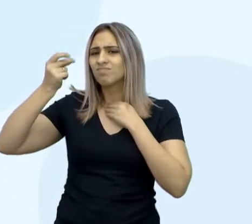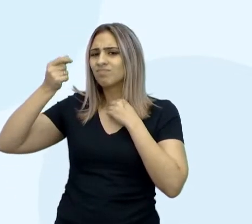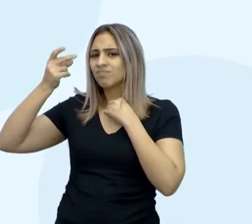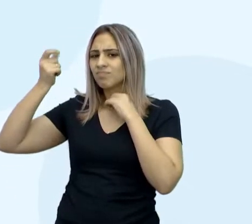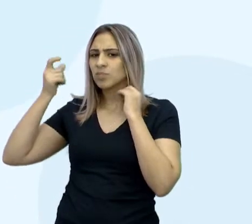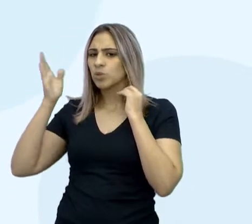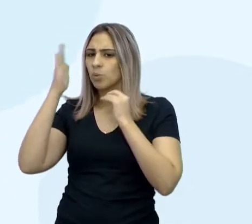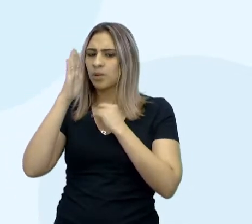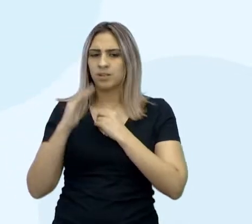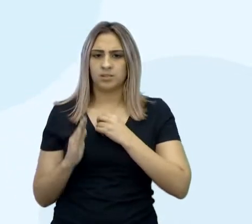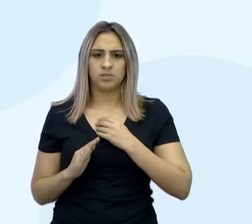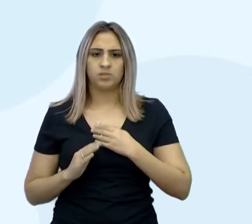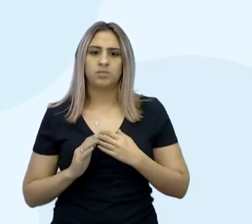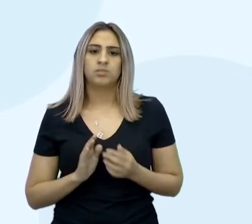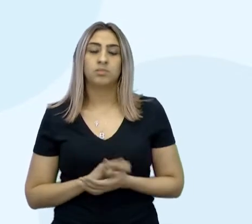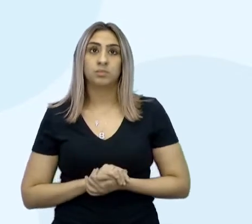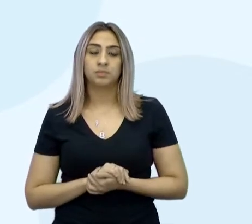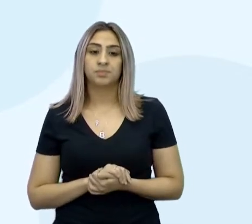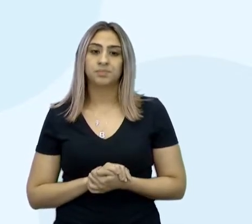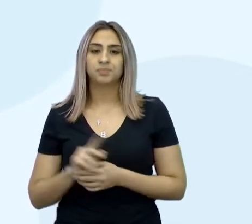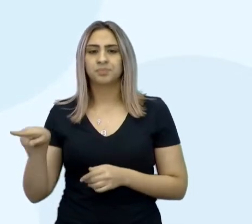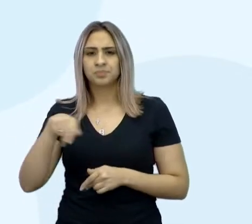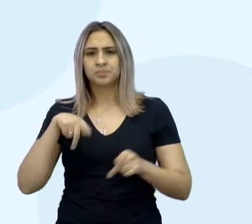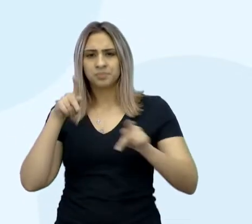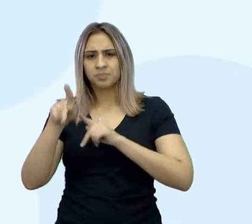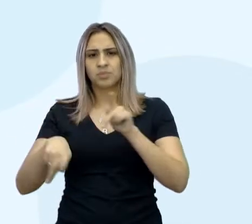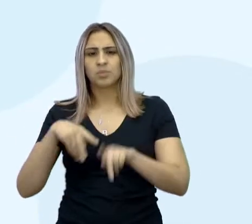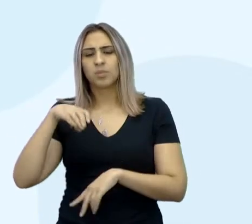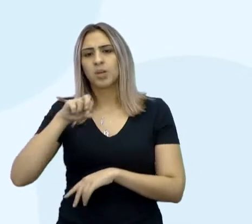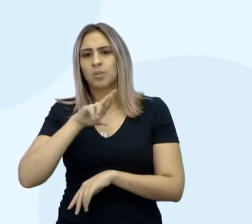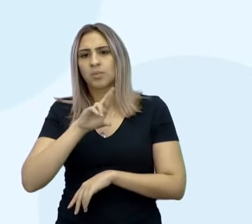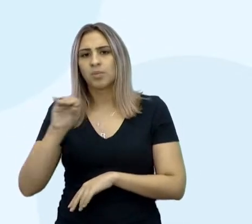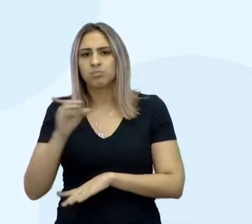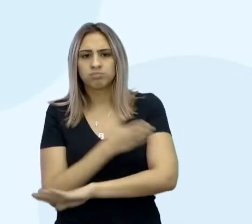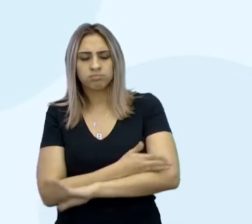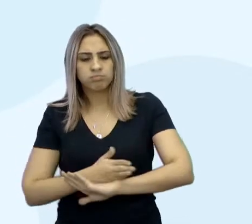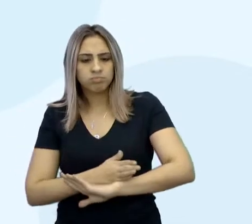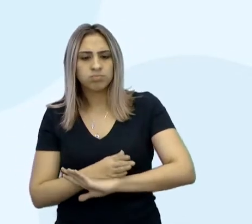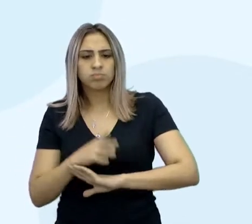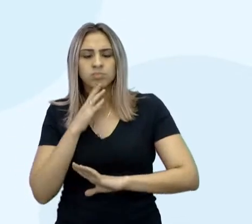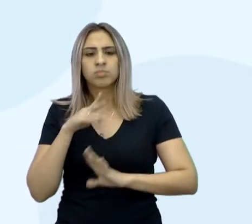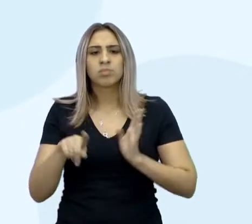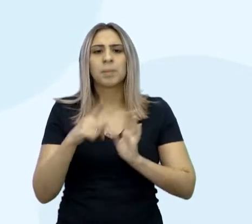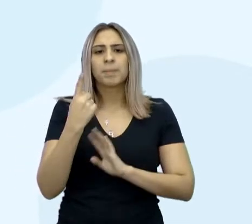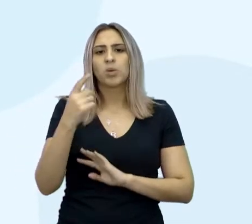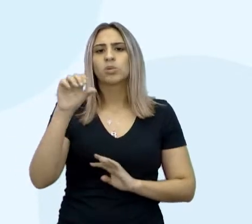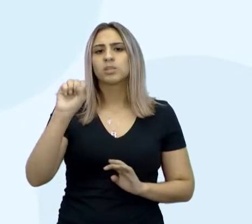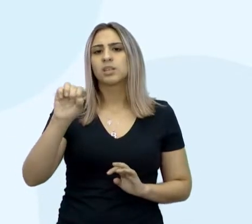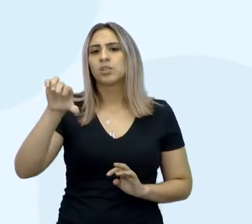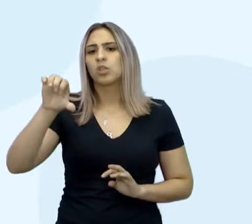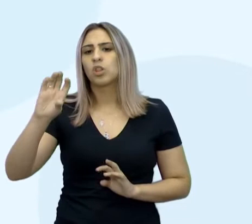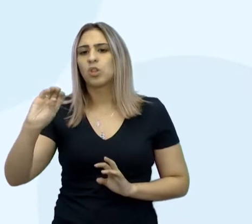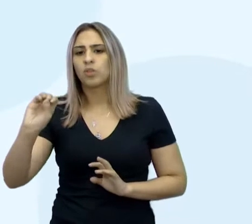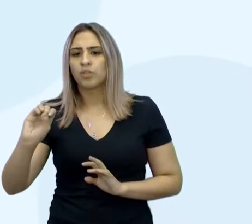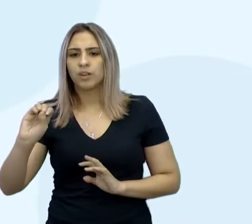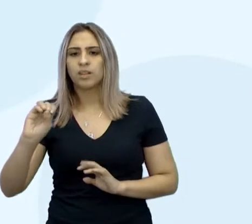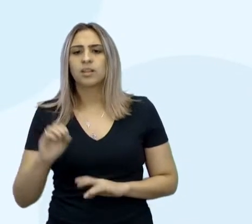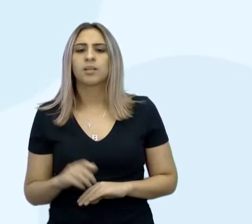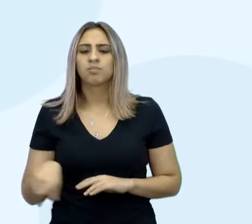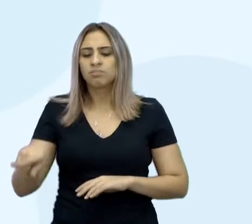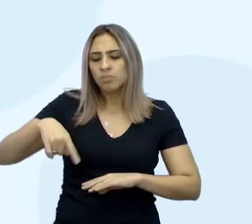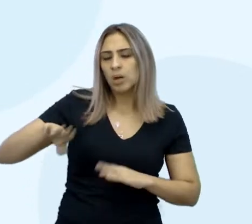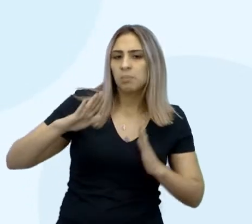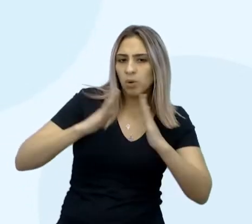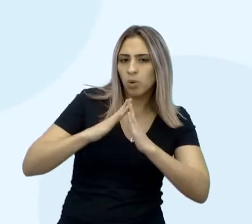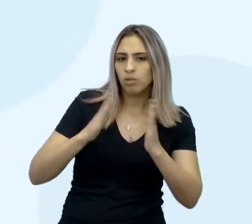do Brasil. O povoamento do morro iniciou-se efetivamente em 1890 por